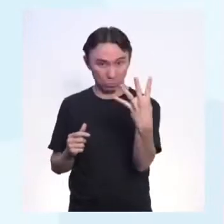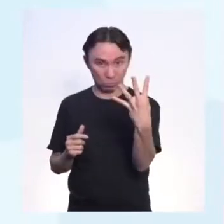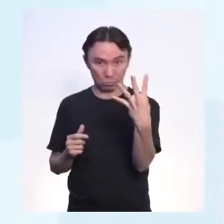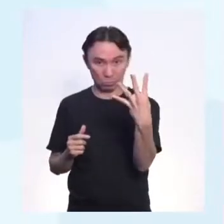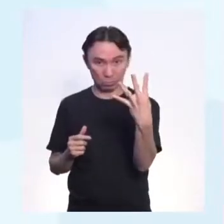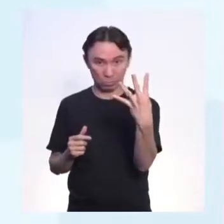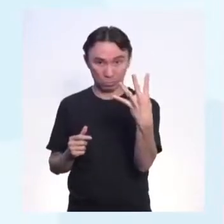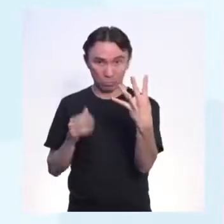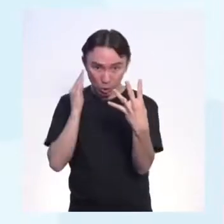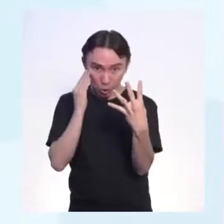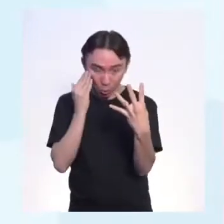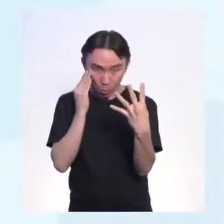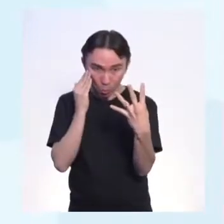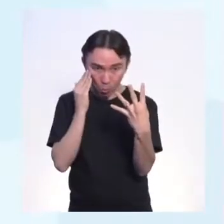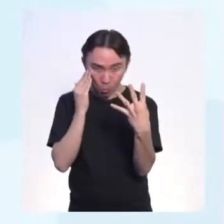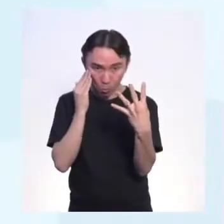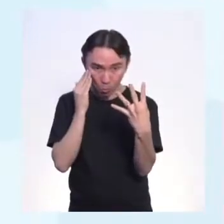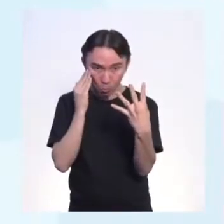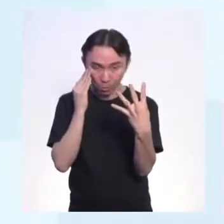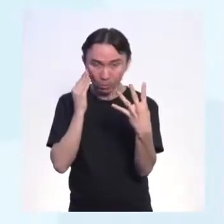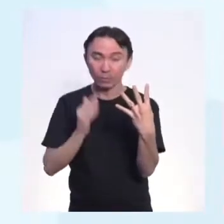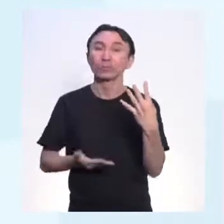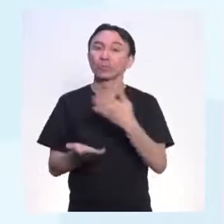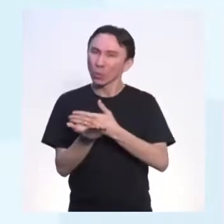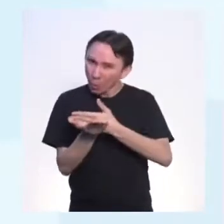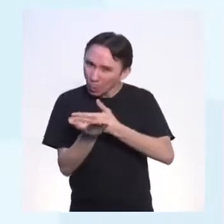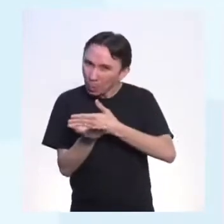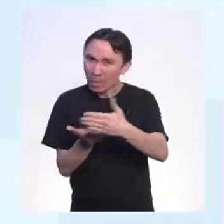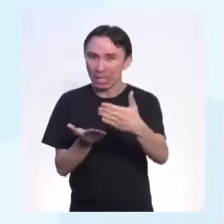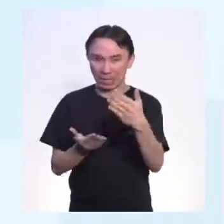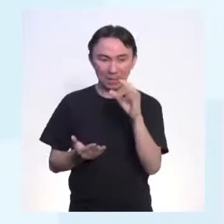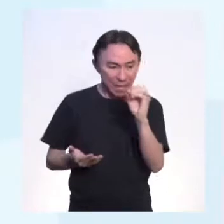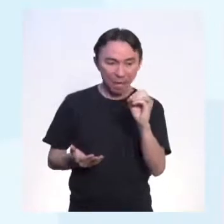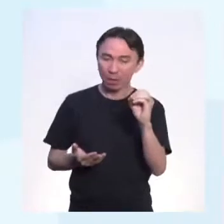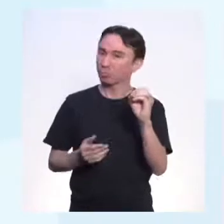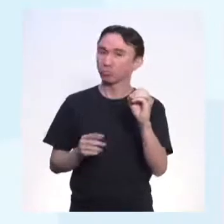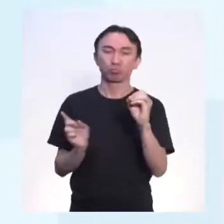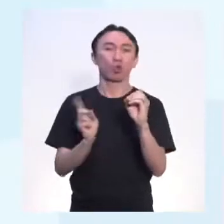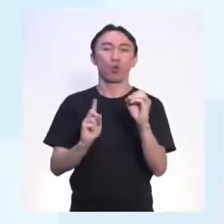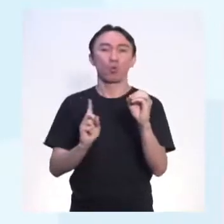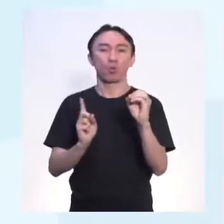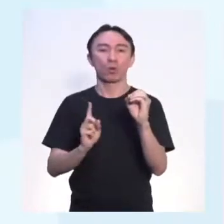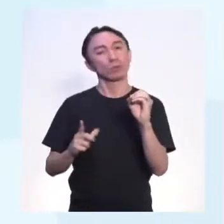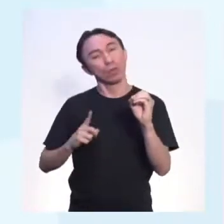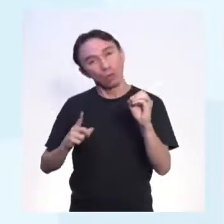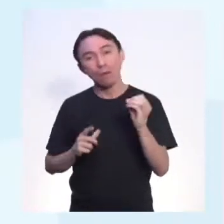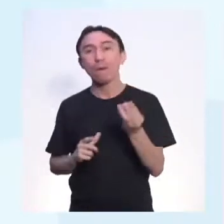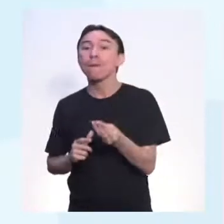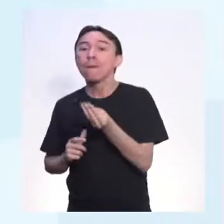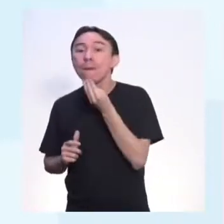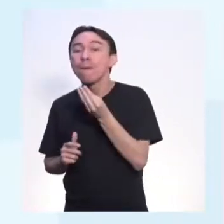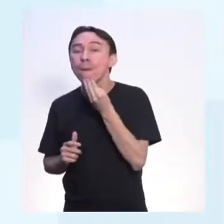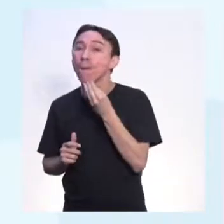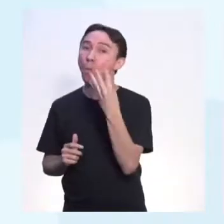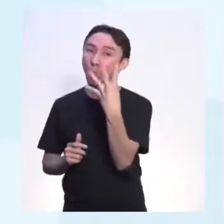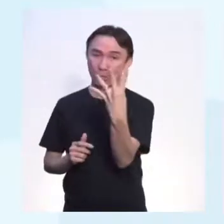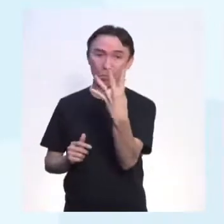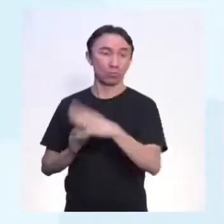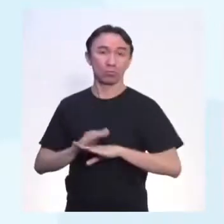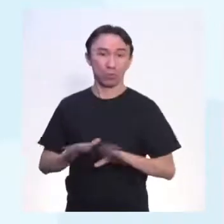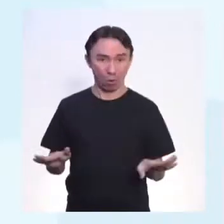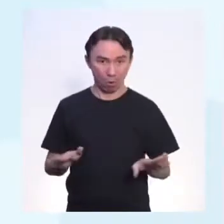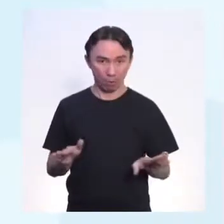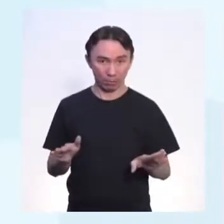aqui? Então, começa por 0? Não. Então, eu só tenho 4 opções.